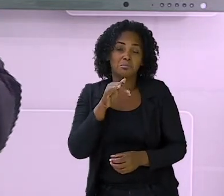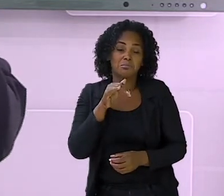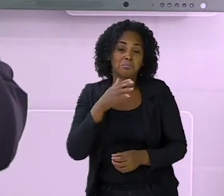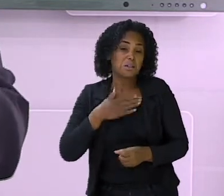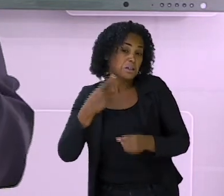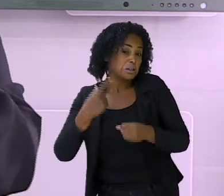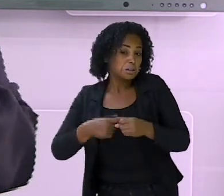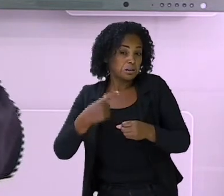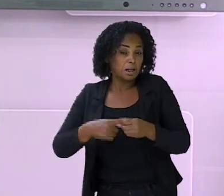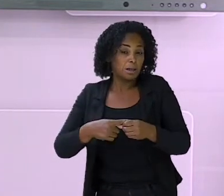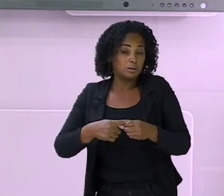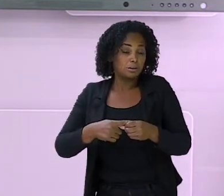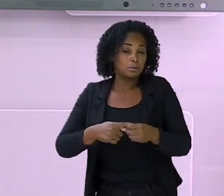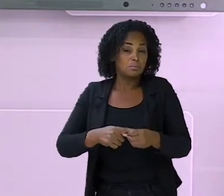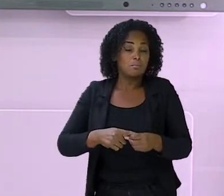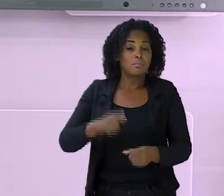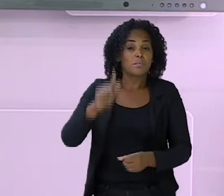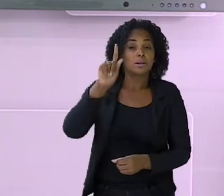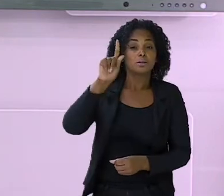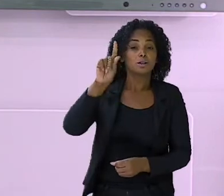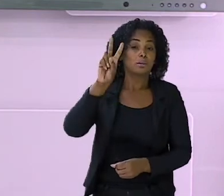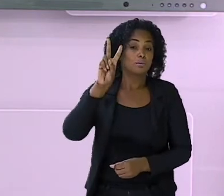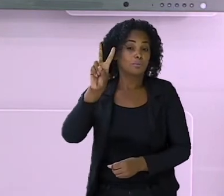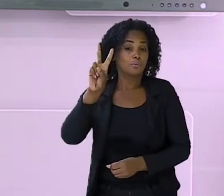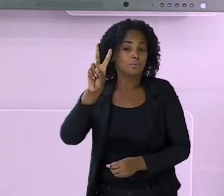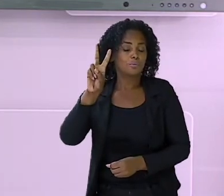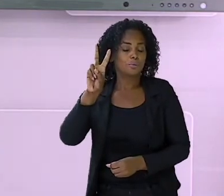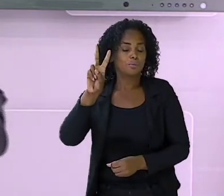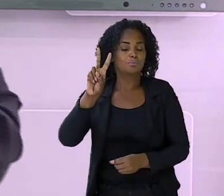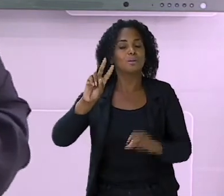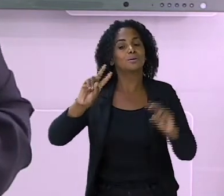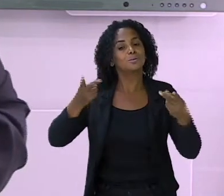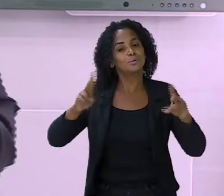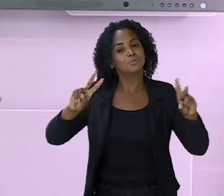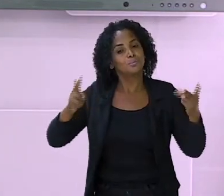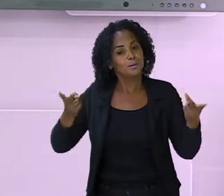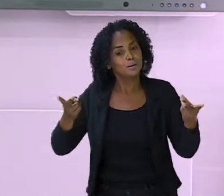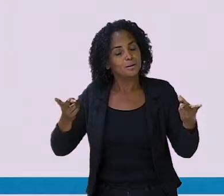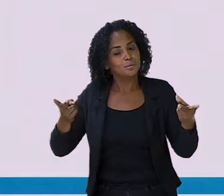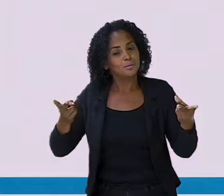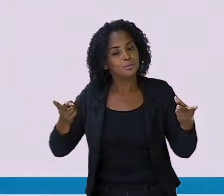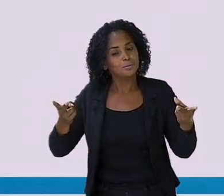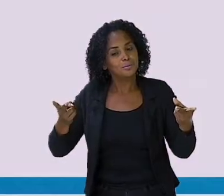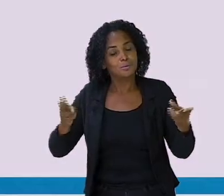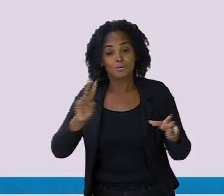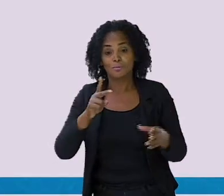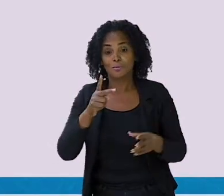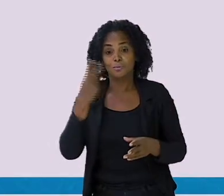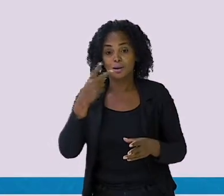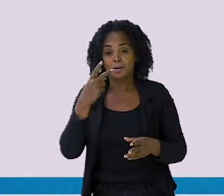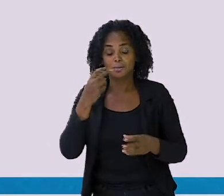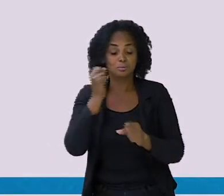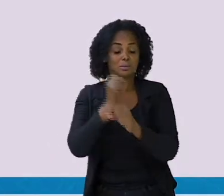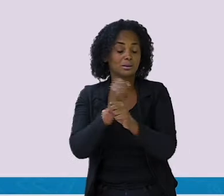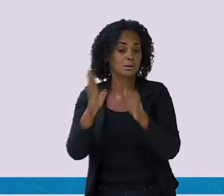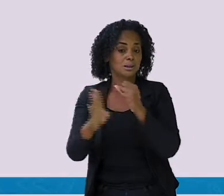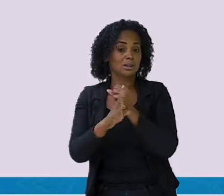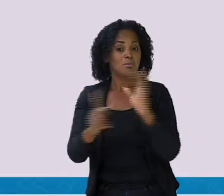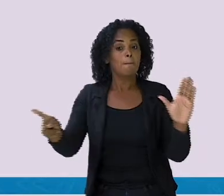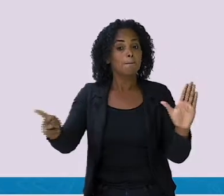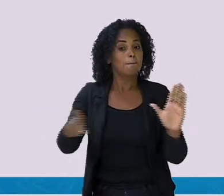eu falo, professora, o nome da cidade, quando eu falo, olha, a minha cidade é